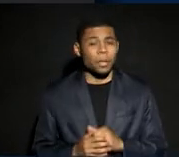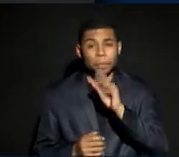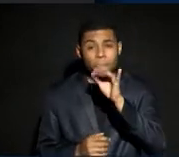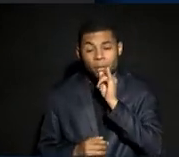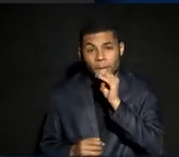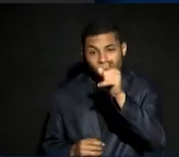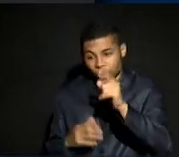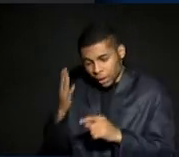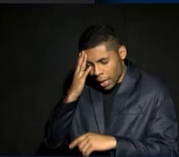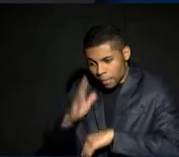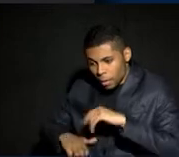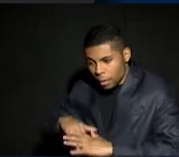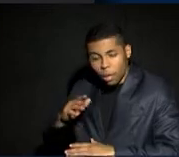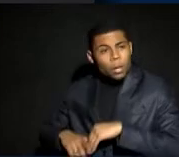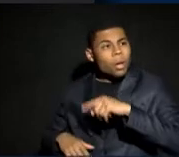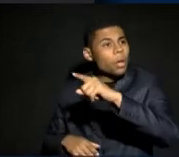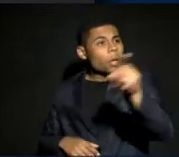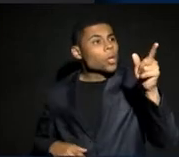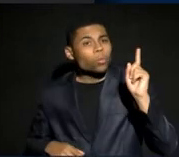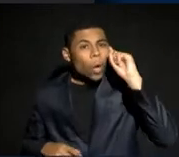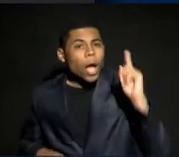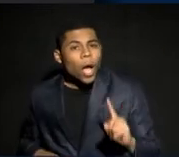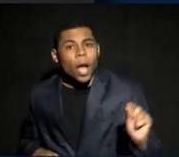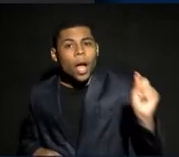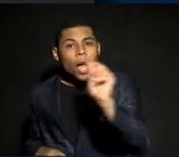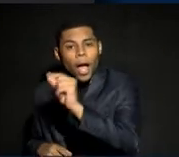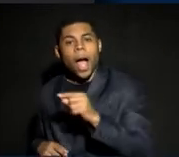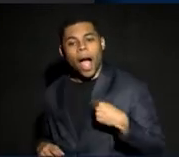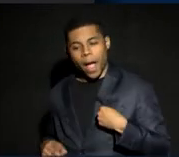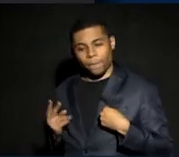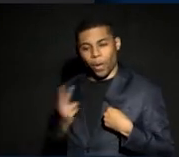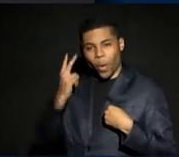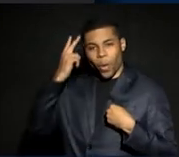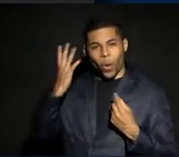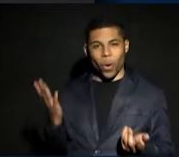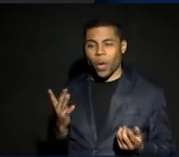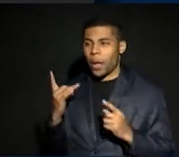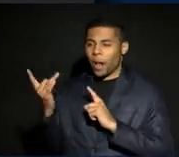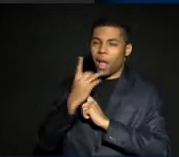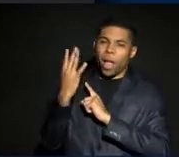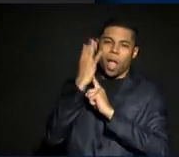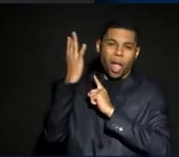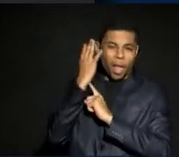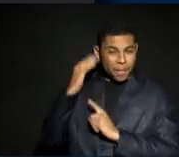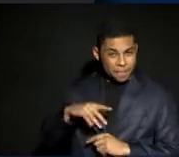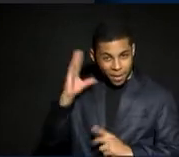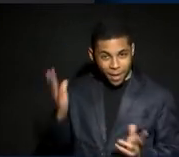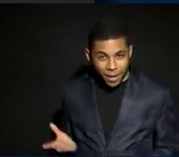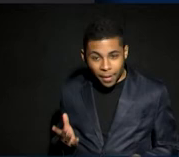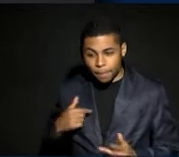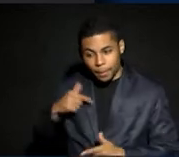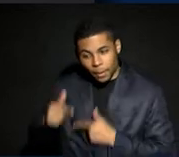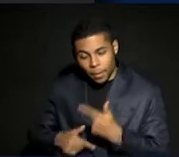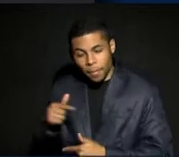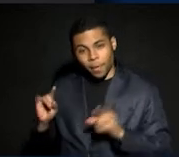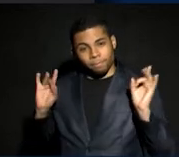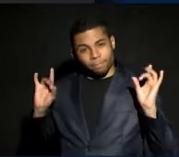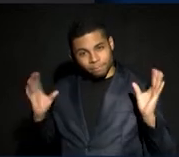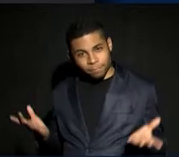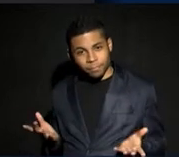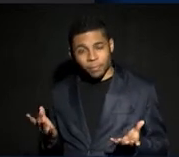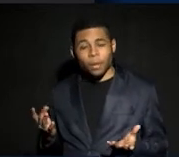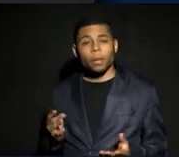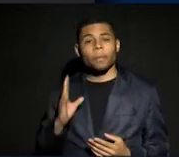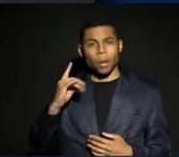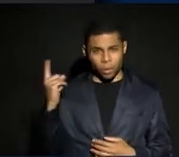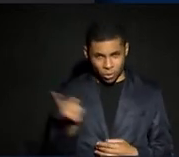gente sabe fazer, aí você vai agregar valor às suas exportações, aí você vai agregar valor à sua mão de obra. Agora,